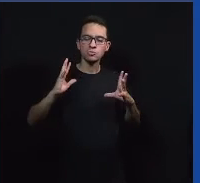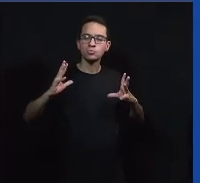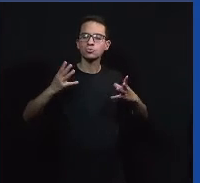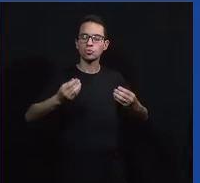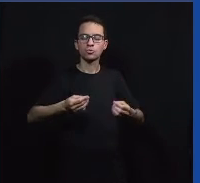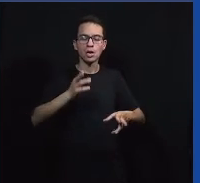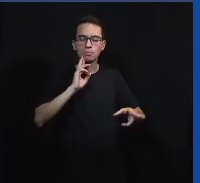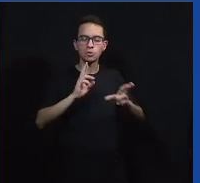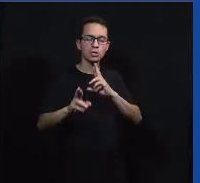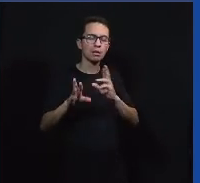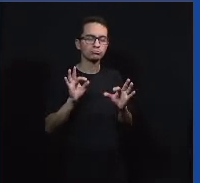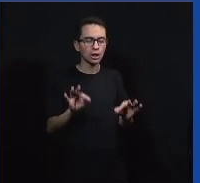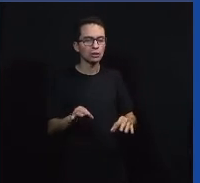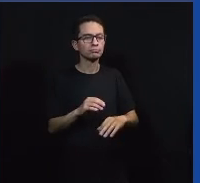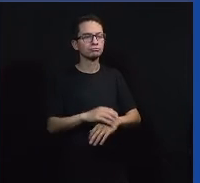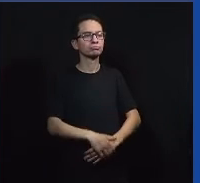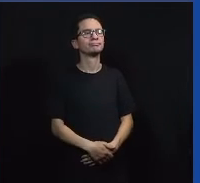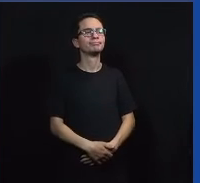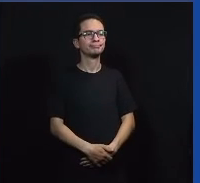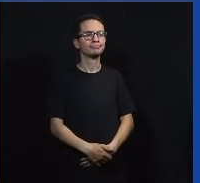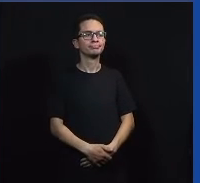ponto.